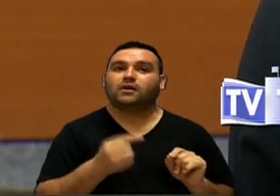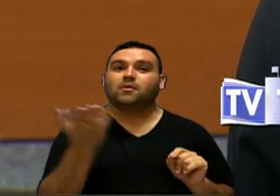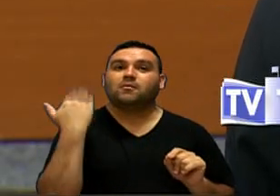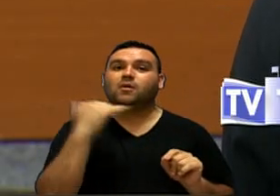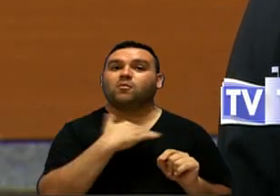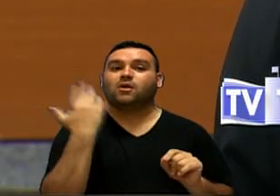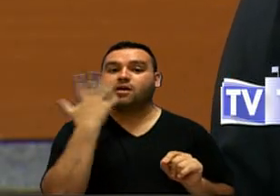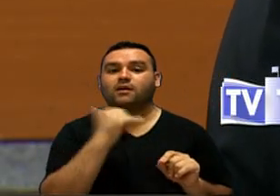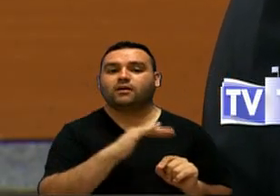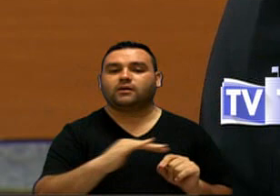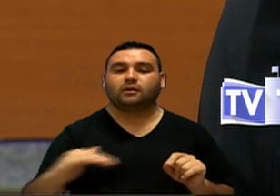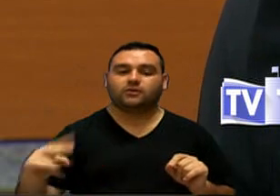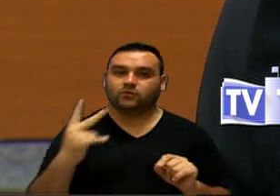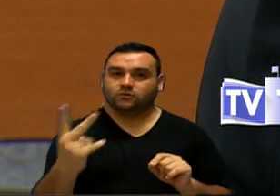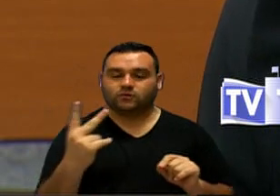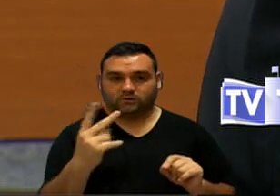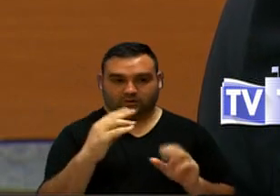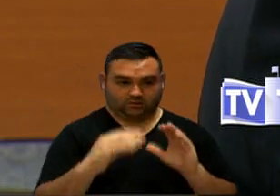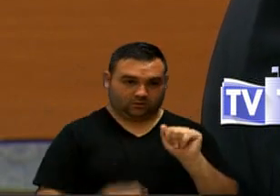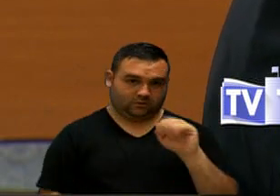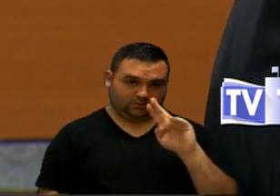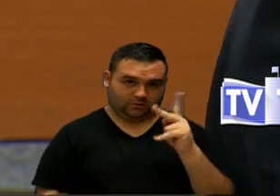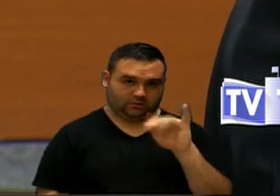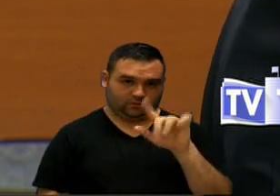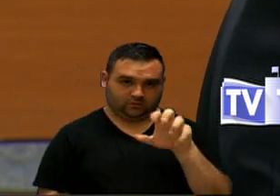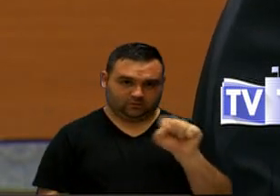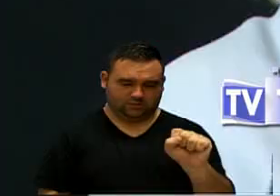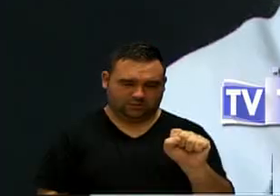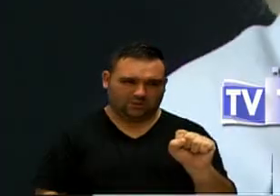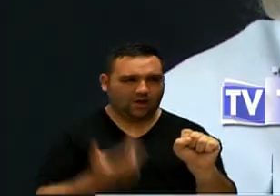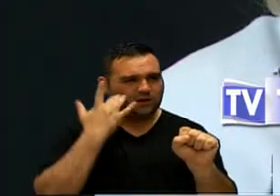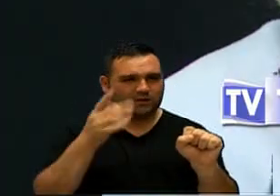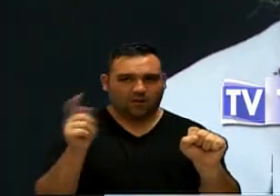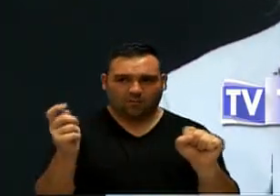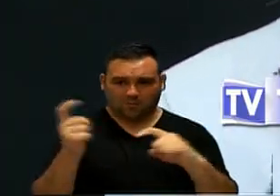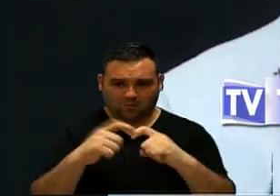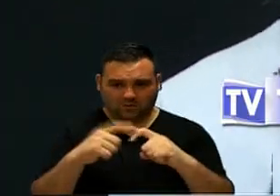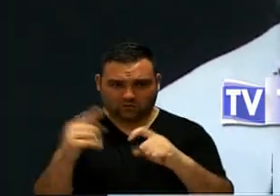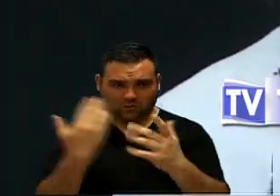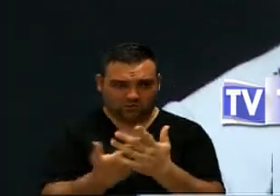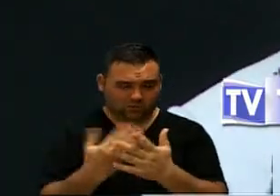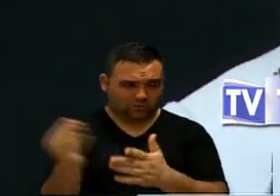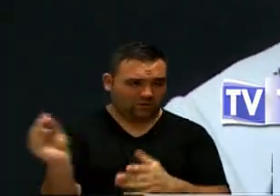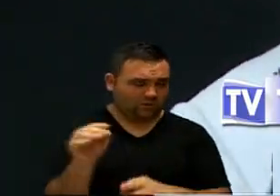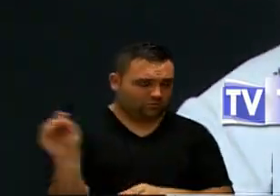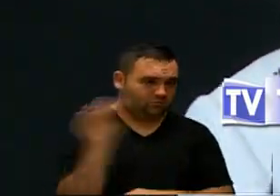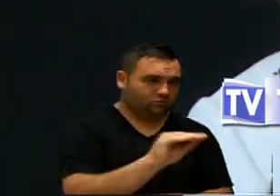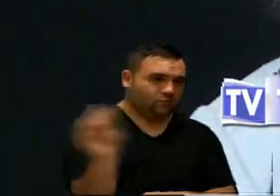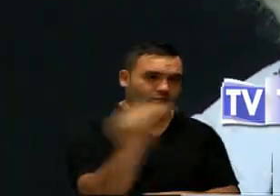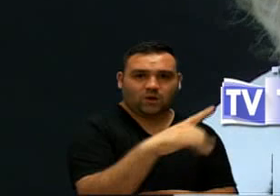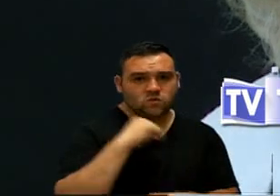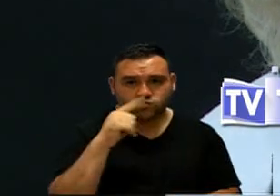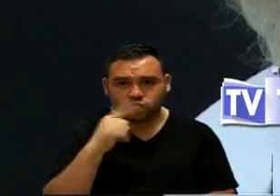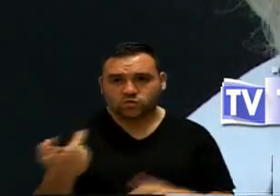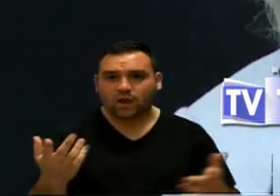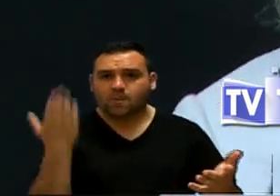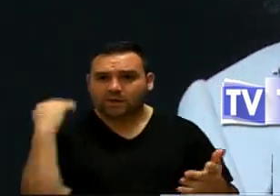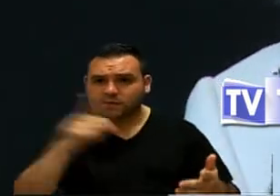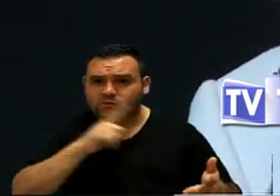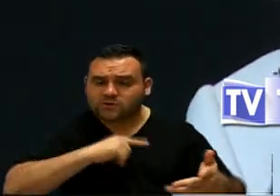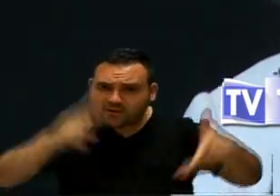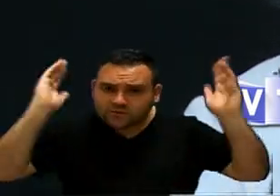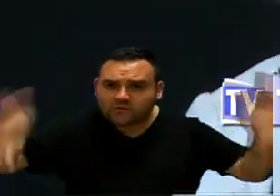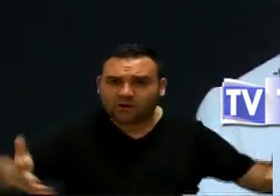morreu duas crianças, uma no Aquiles. Você imagina que não dá para deslocar um médico em cada escola para fazer o exame nas crianças? Não, isso se fazia antigamente?